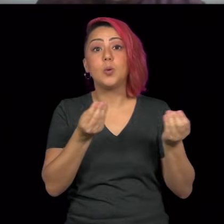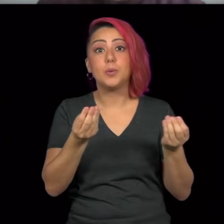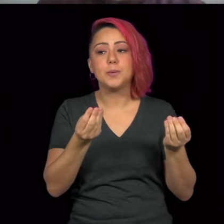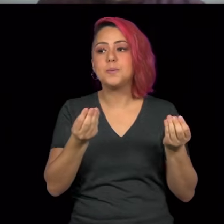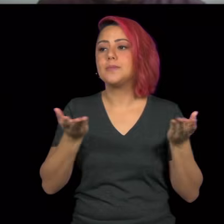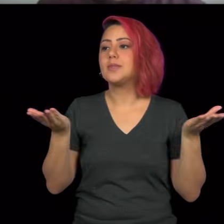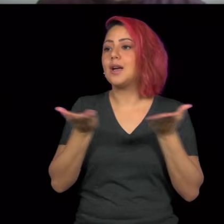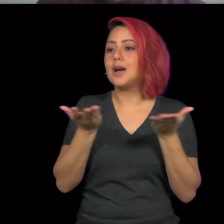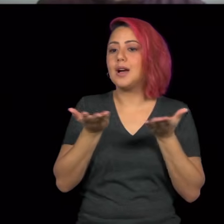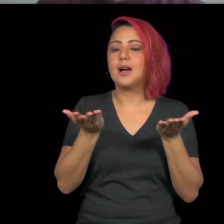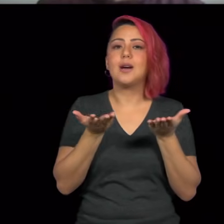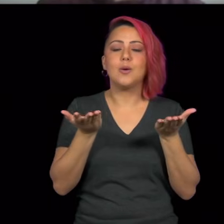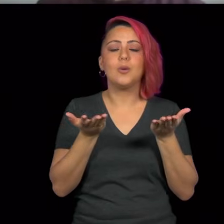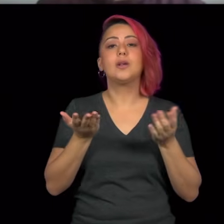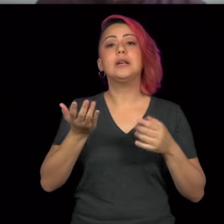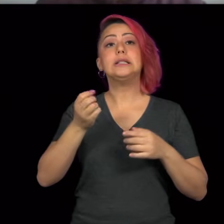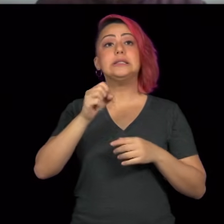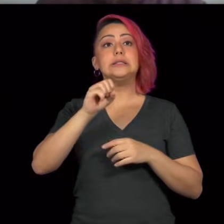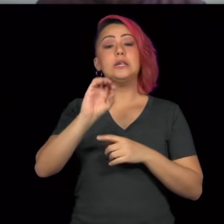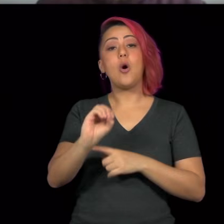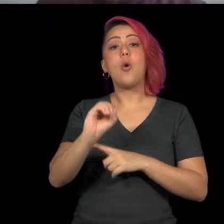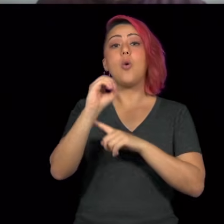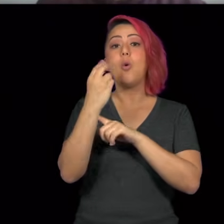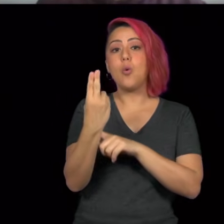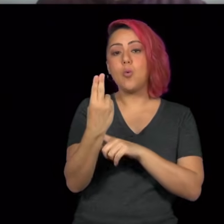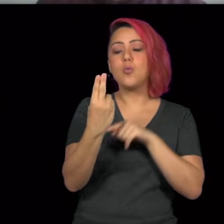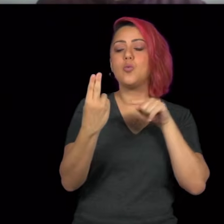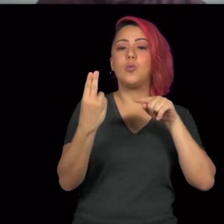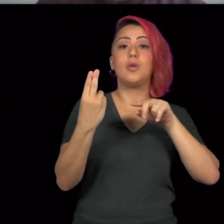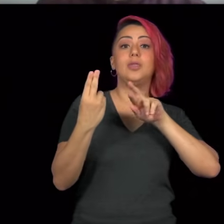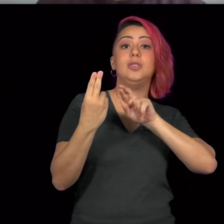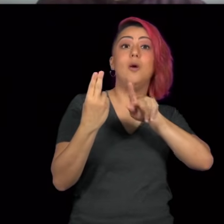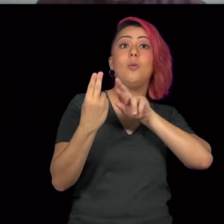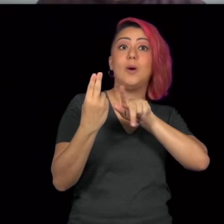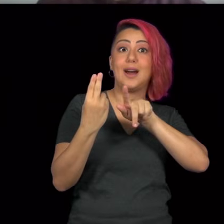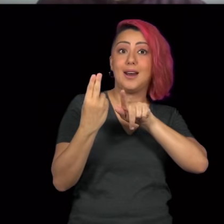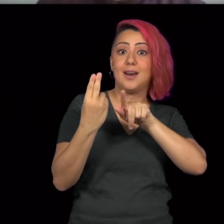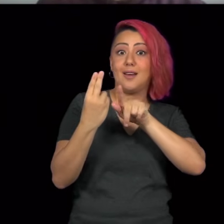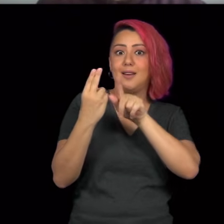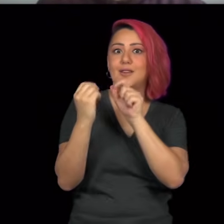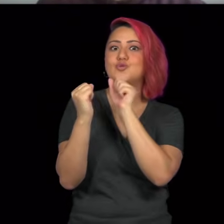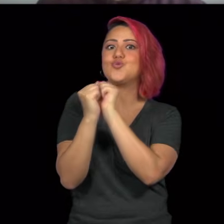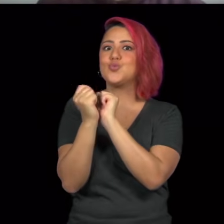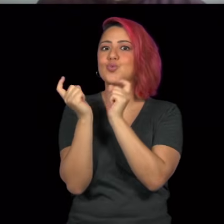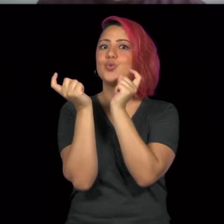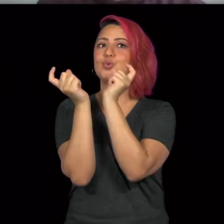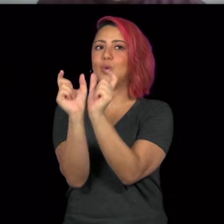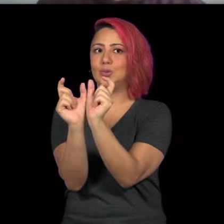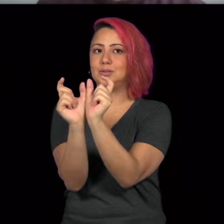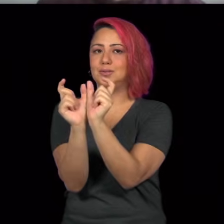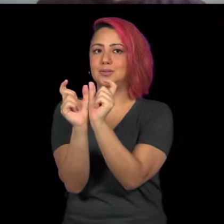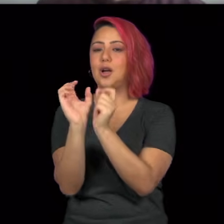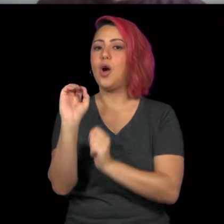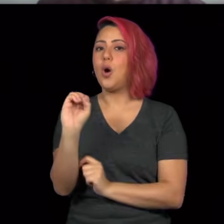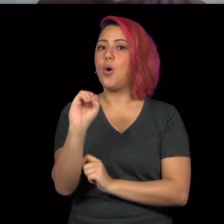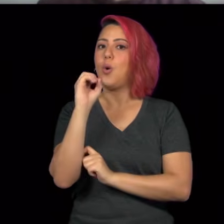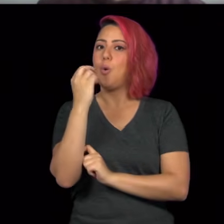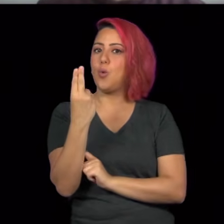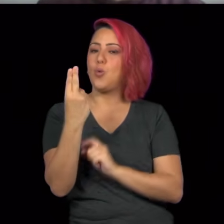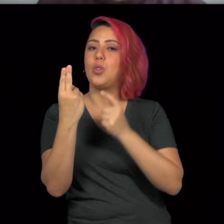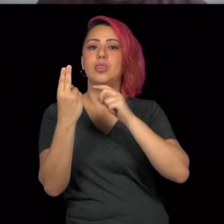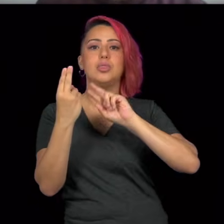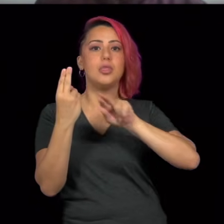No caso da negação do ou, nós vamos ter a mesma ideia, podendo apresentar desse jeito, com essa